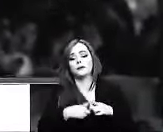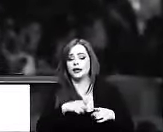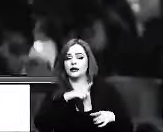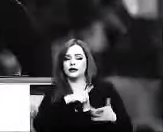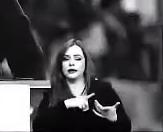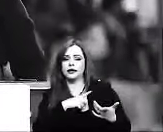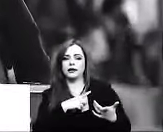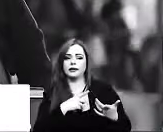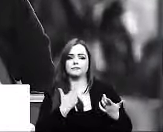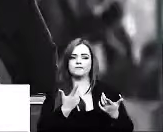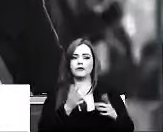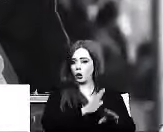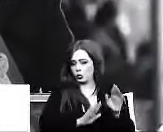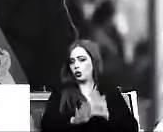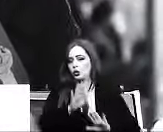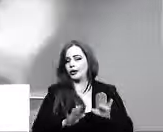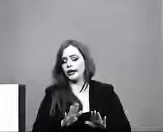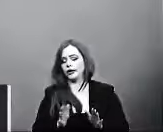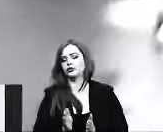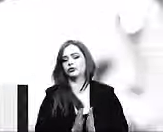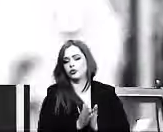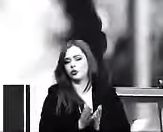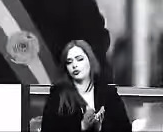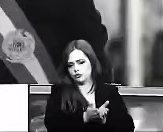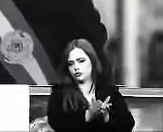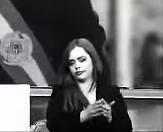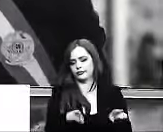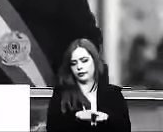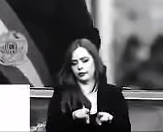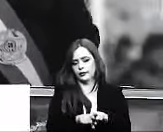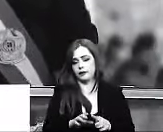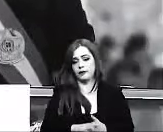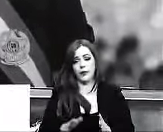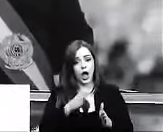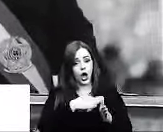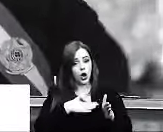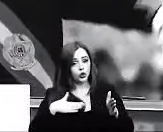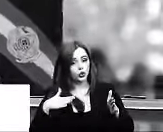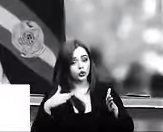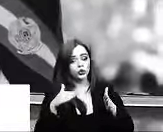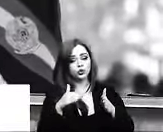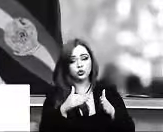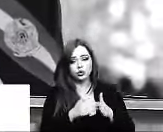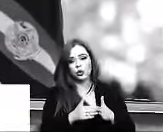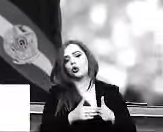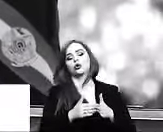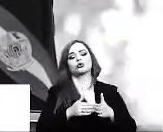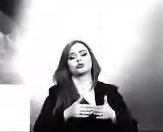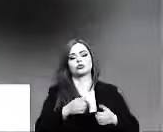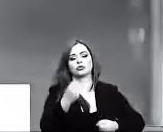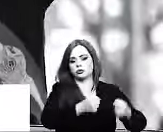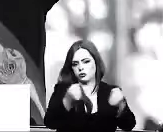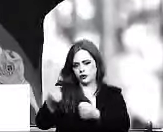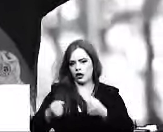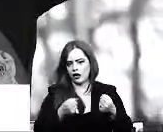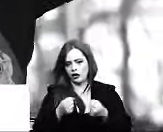Lula. Para ela, inaceitável foi o chanceler